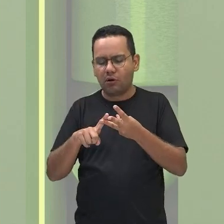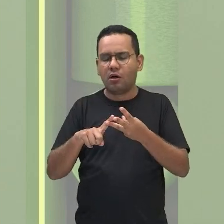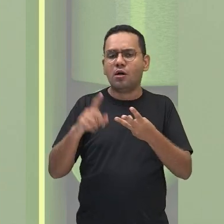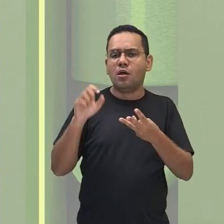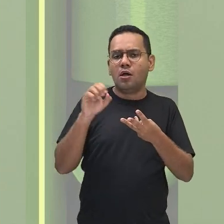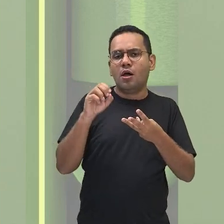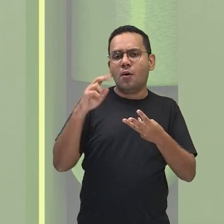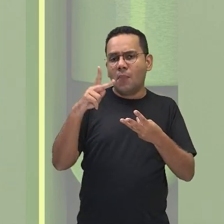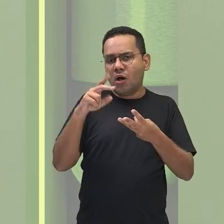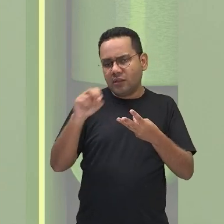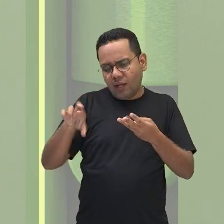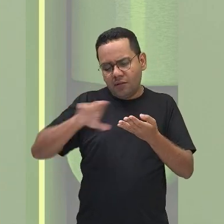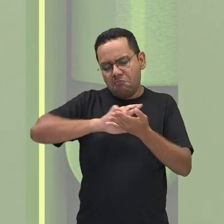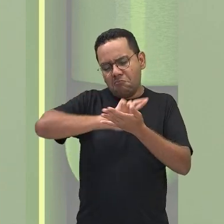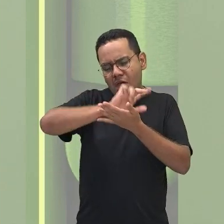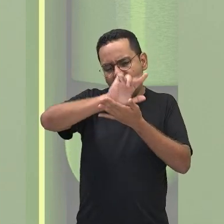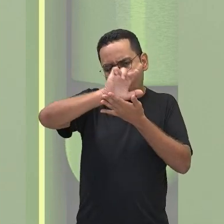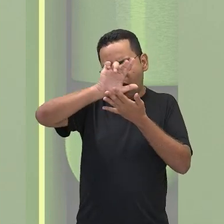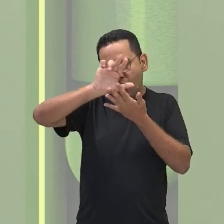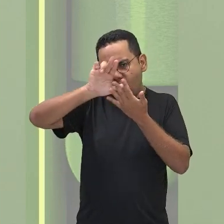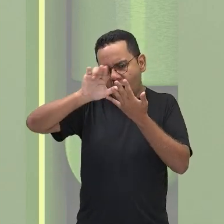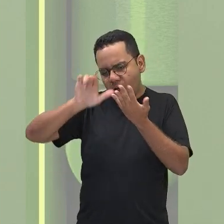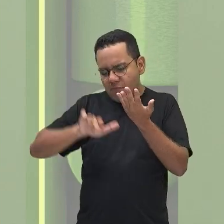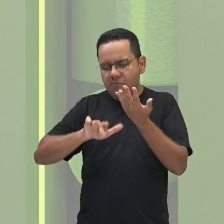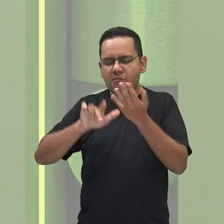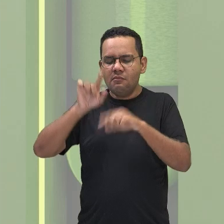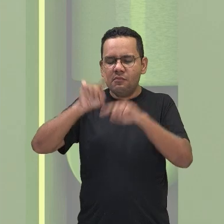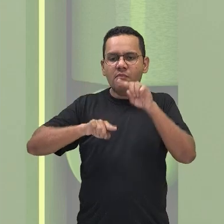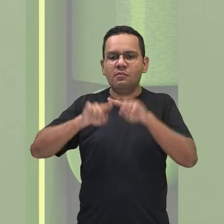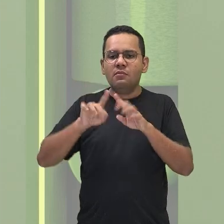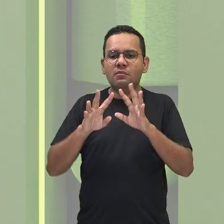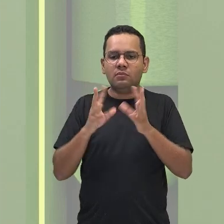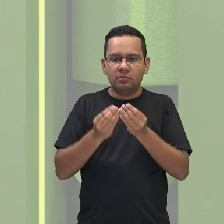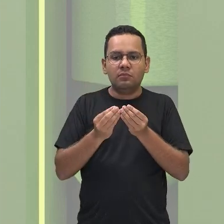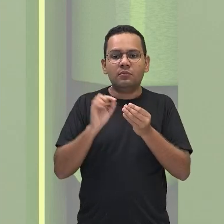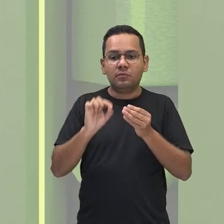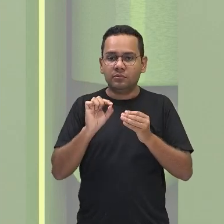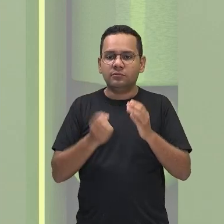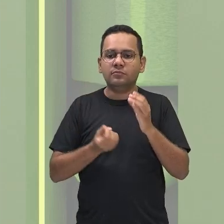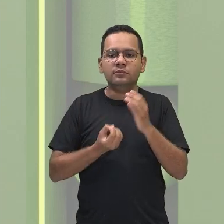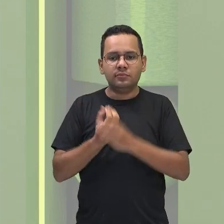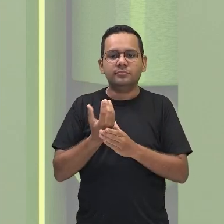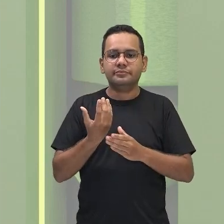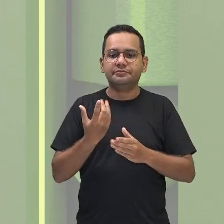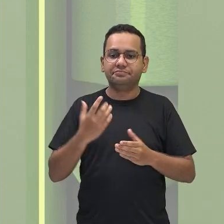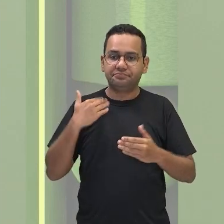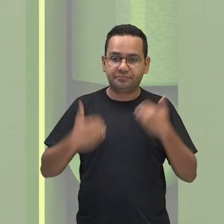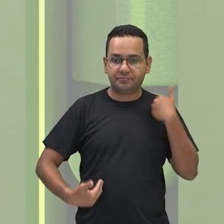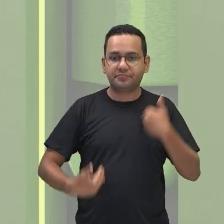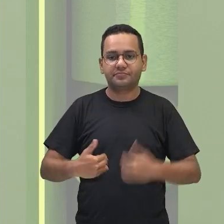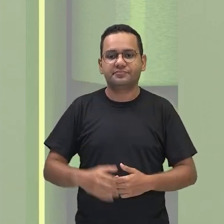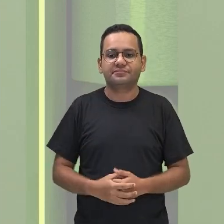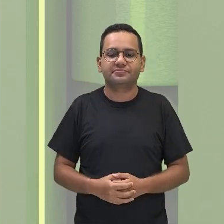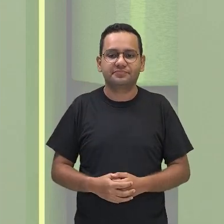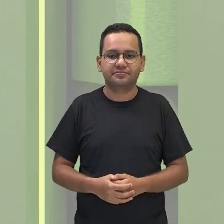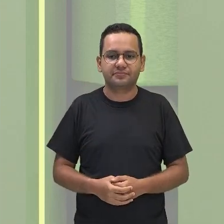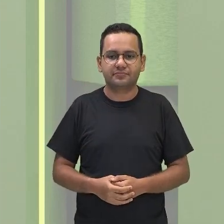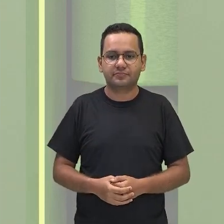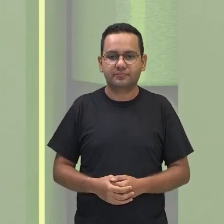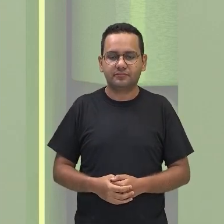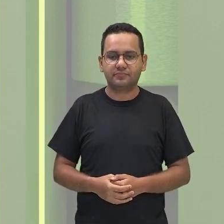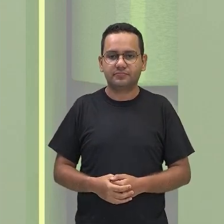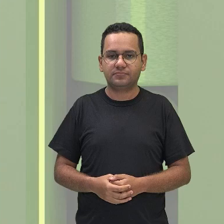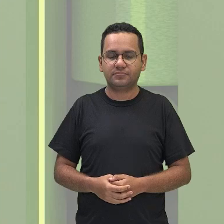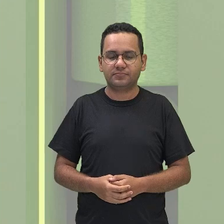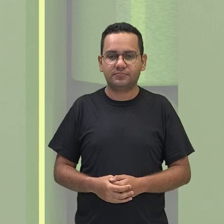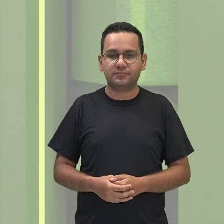potássio, uma infinidade de elementos para formar tudo aquilo que existe no nosso corpo. Vamos então aos